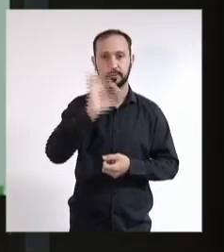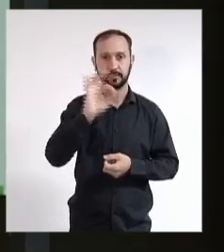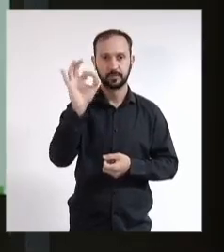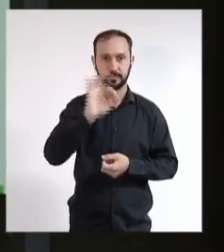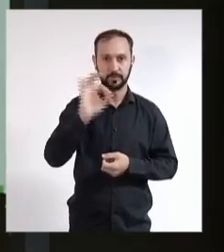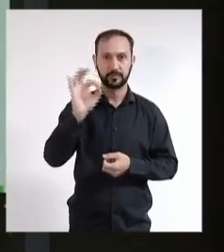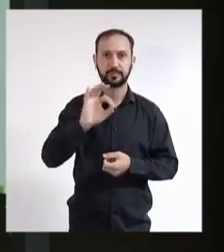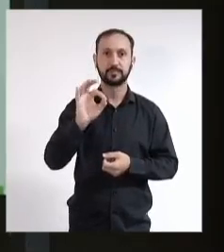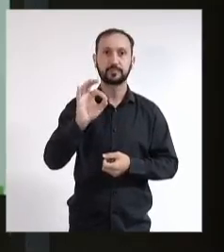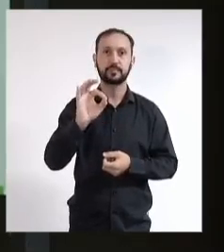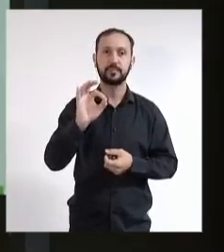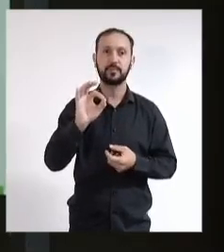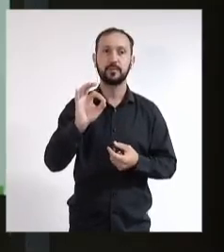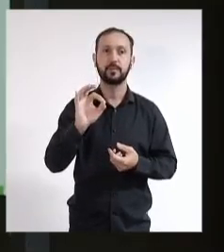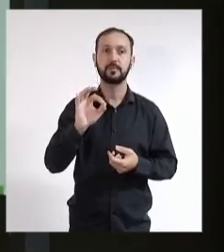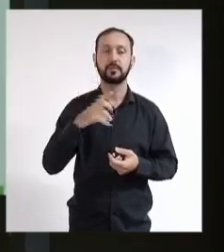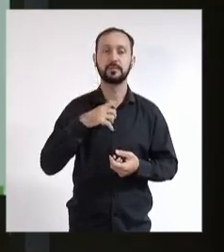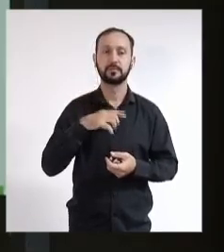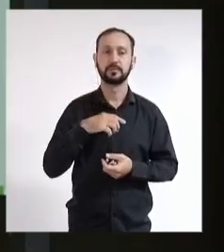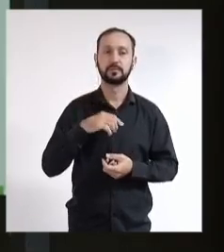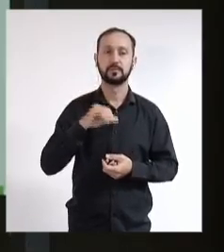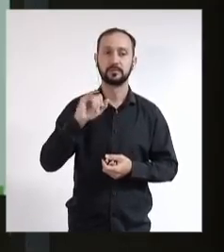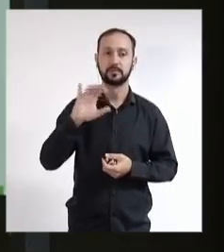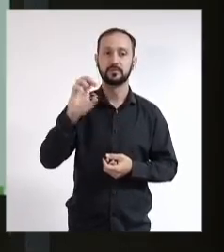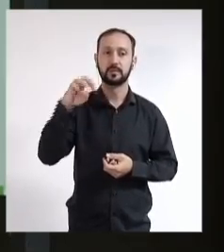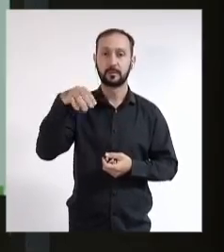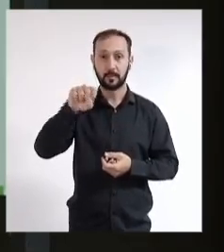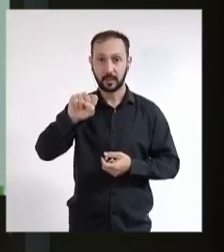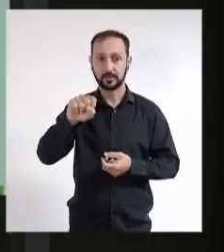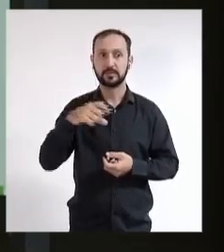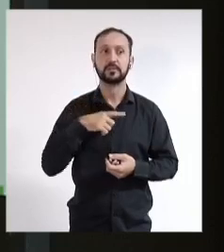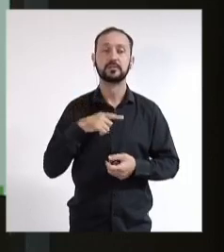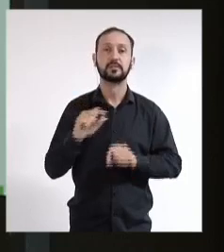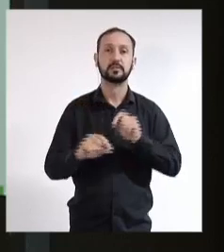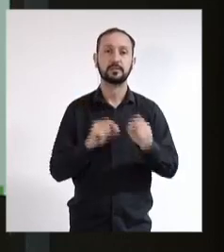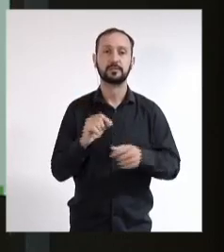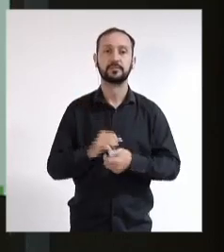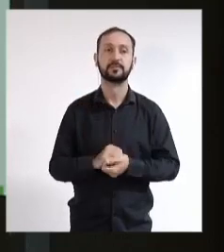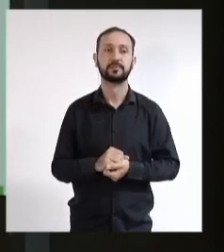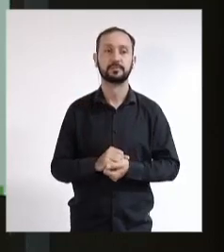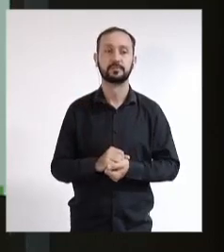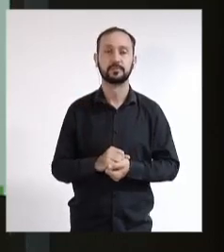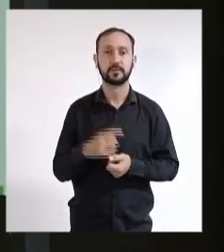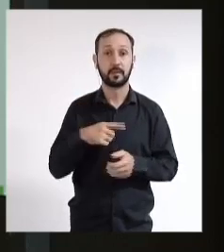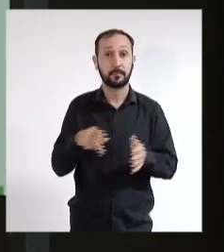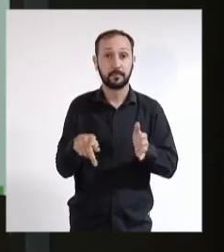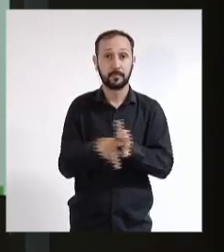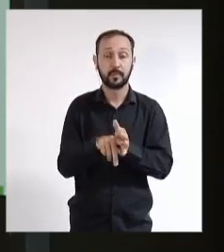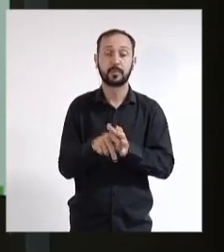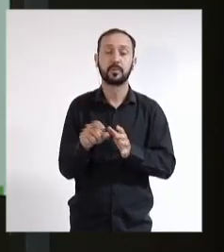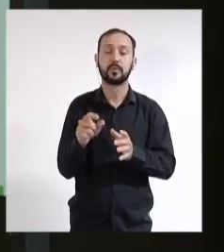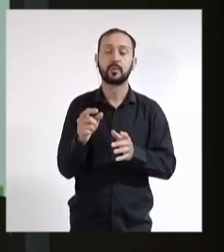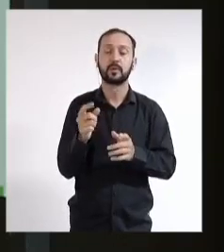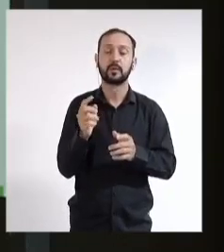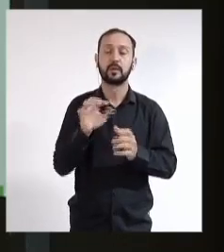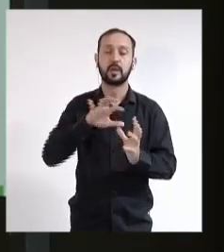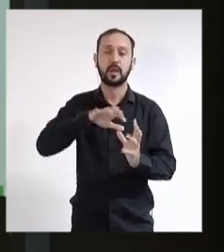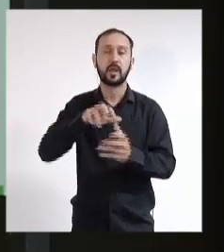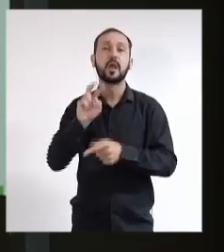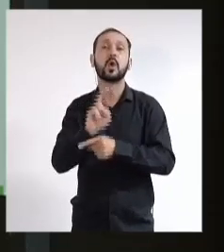parte é do icms que são destacados pode falar com mais calma sobre isso que o ecológico desde